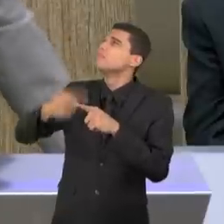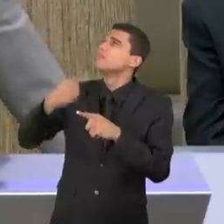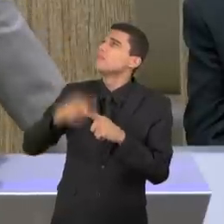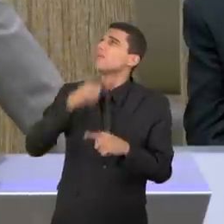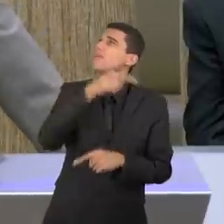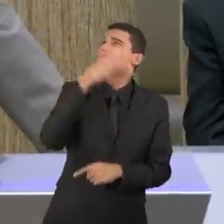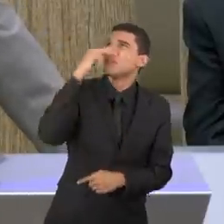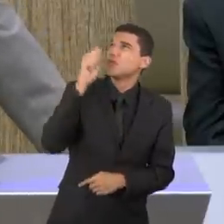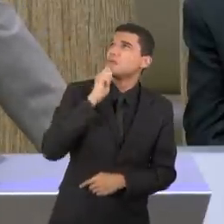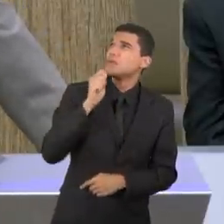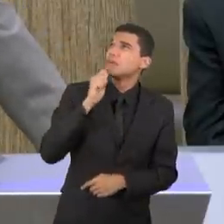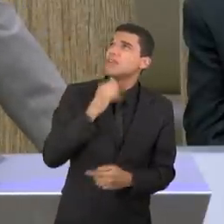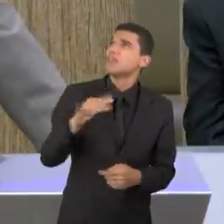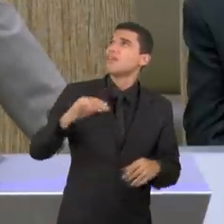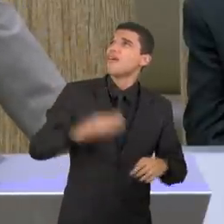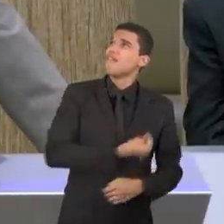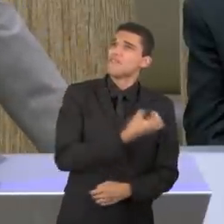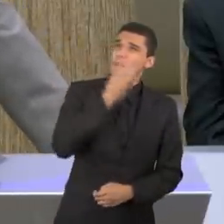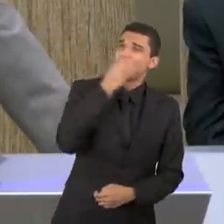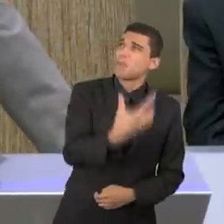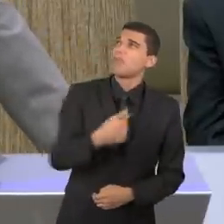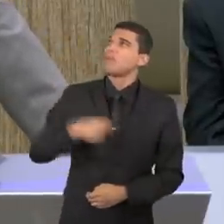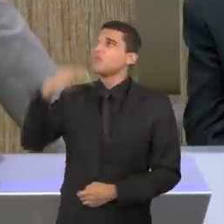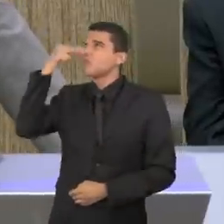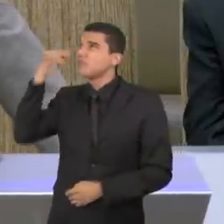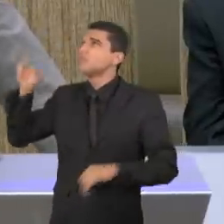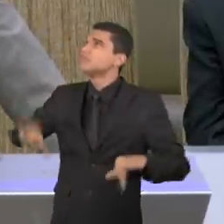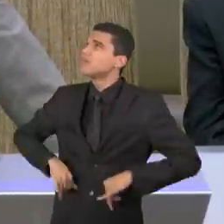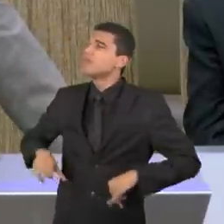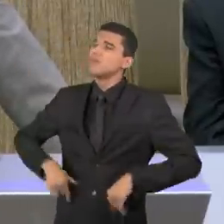Quem pode explicar o amor de Deus?